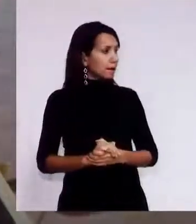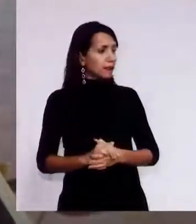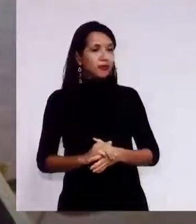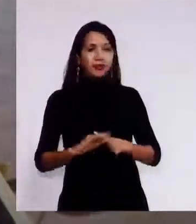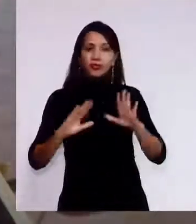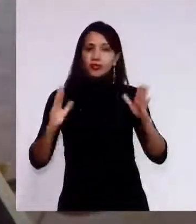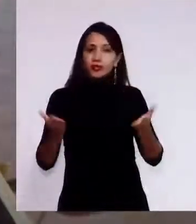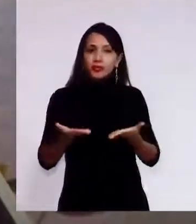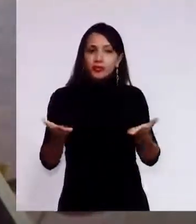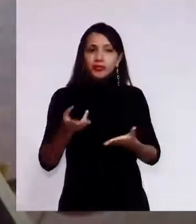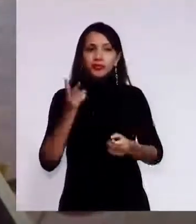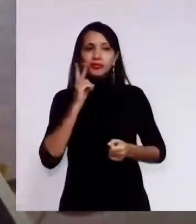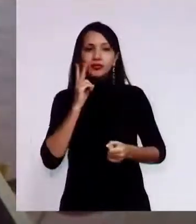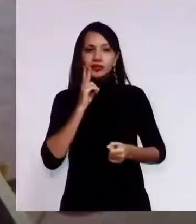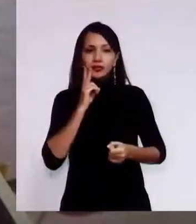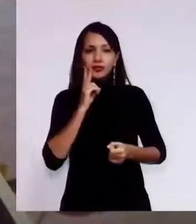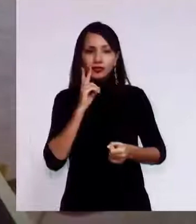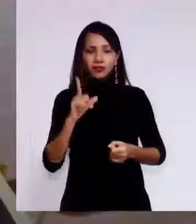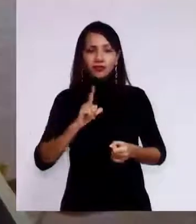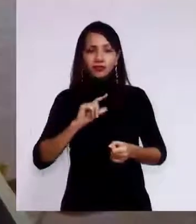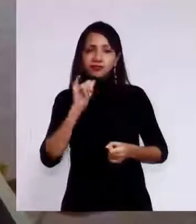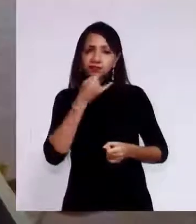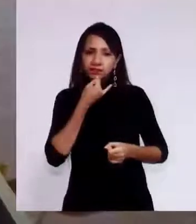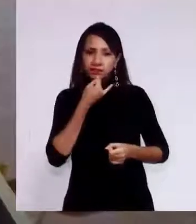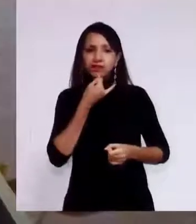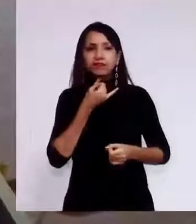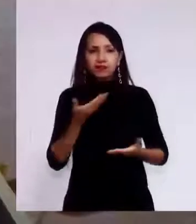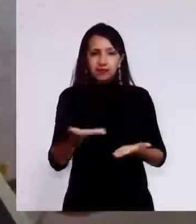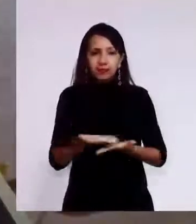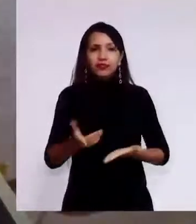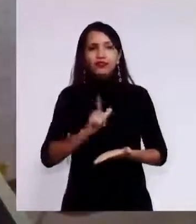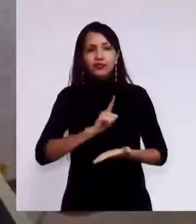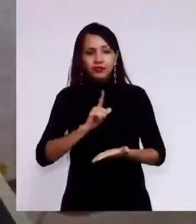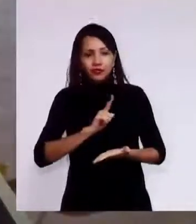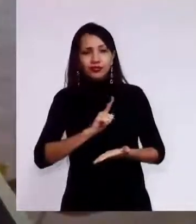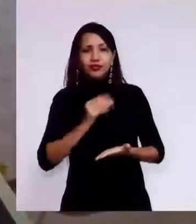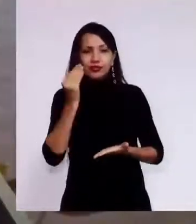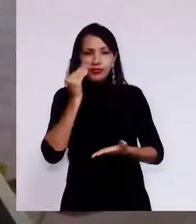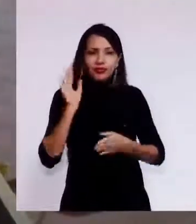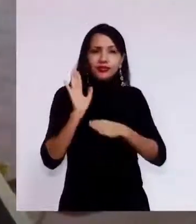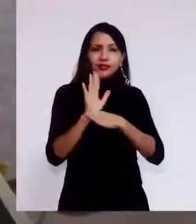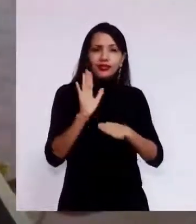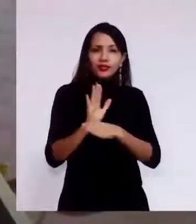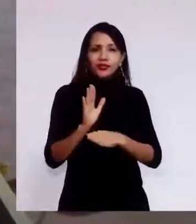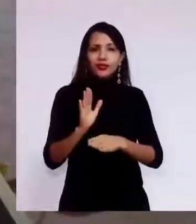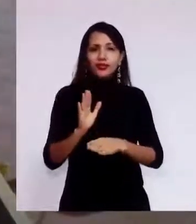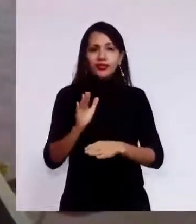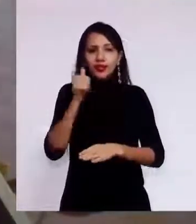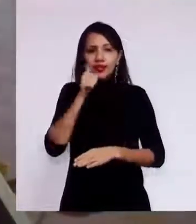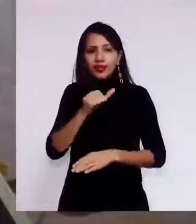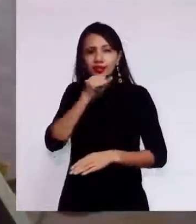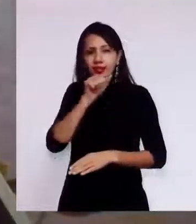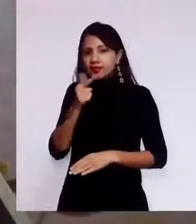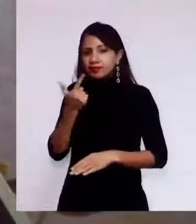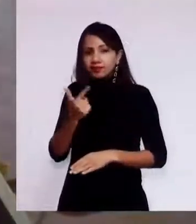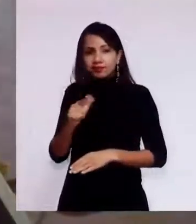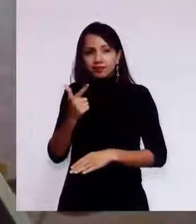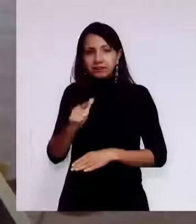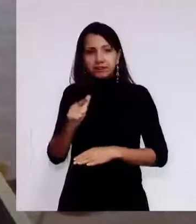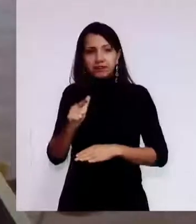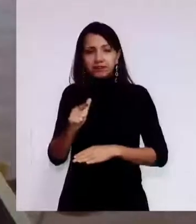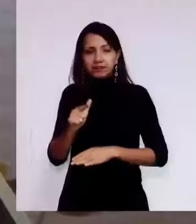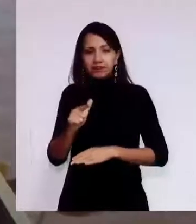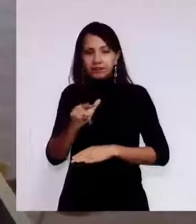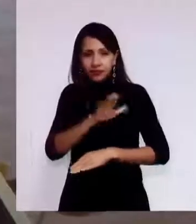Hoje, em Vinhedo, a gente tem um déficit, não é? Estamos acompanhando, estamos tentando ajudar as mães que, infelizmente, não têm todas